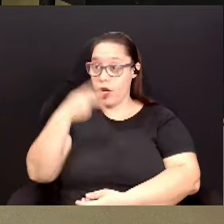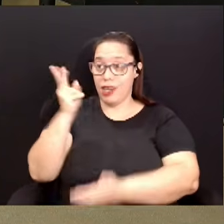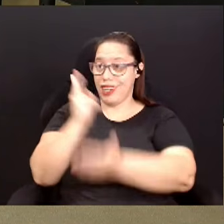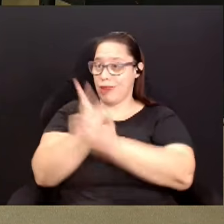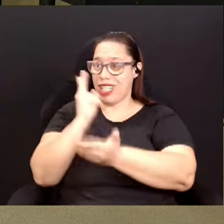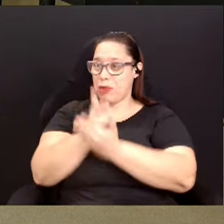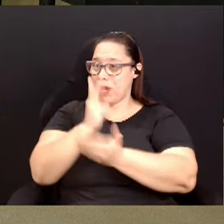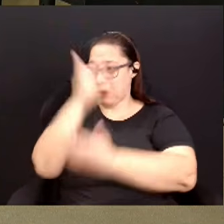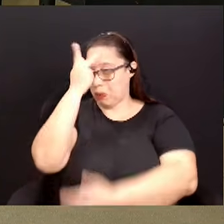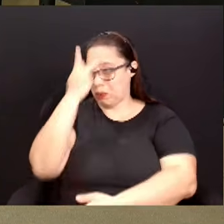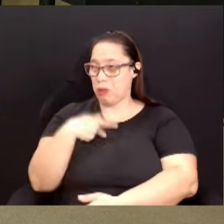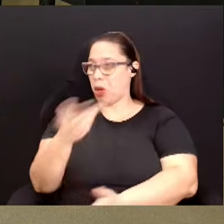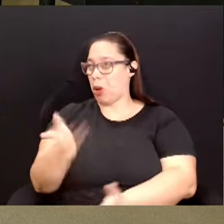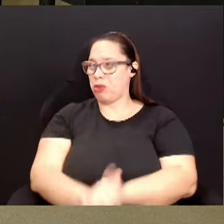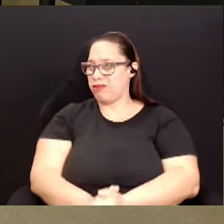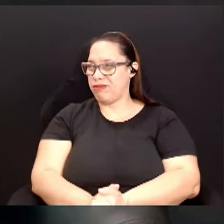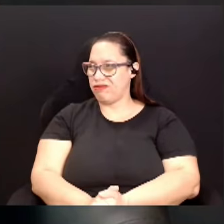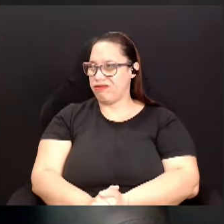Sim.